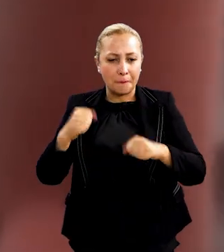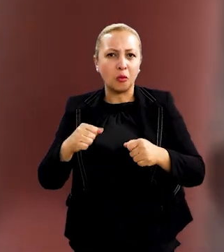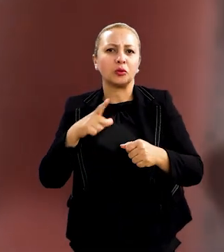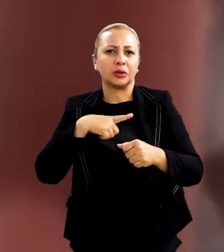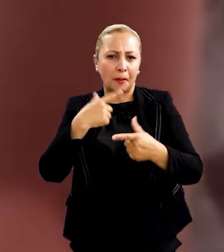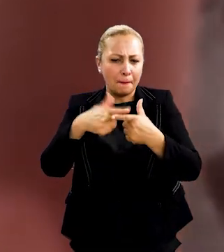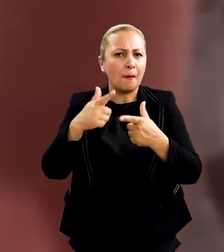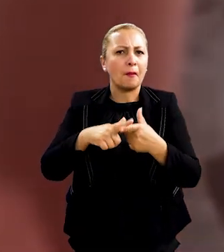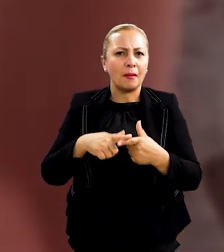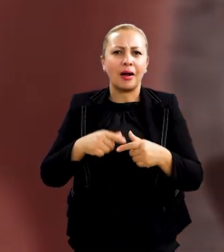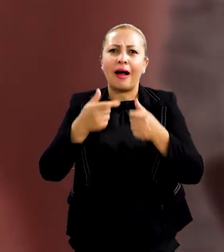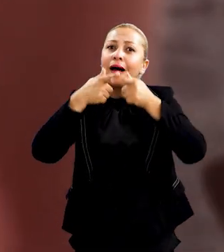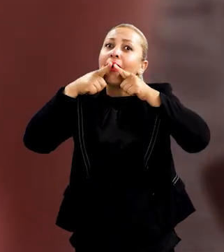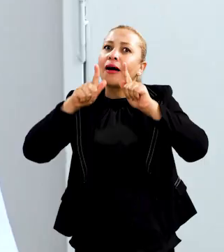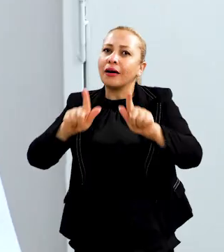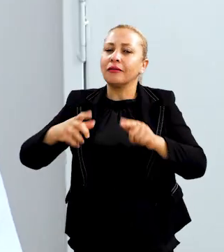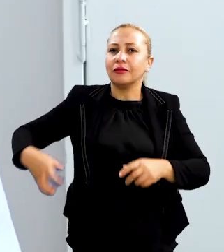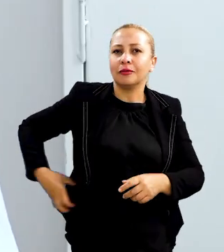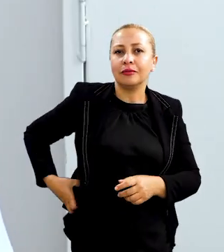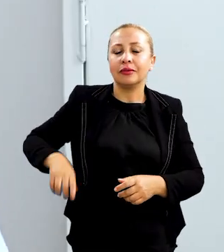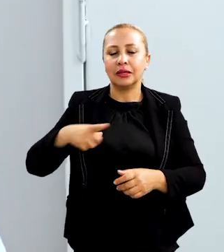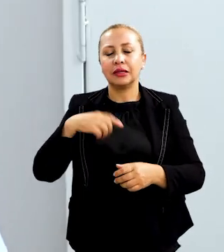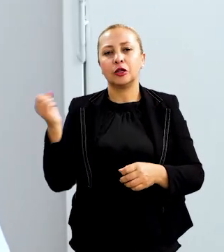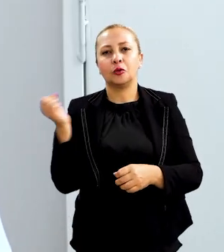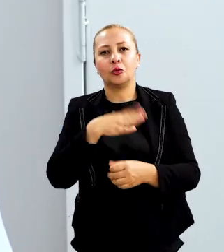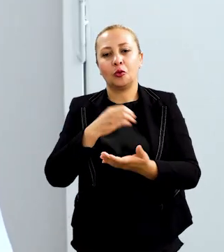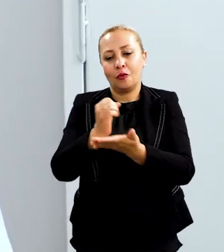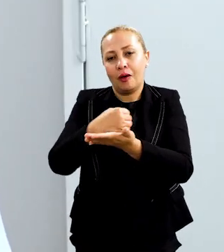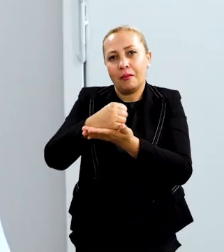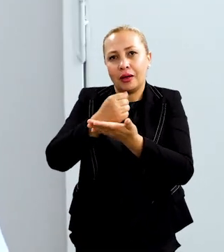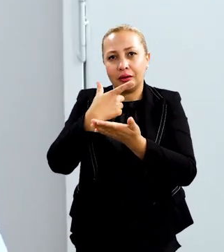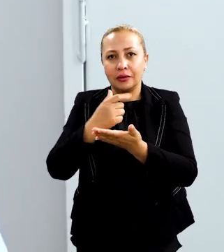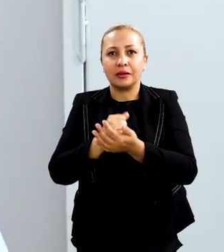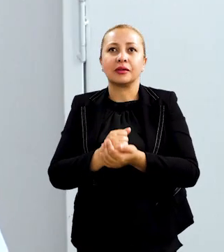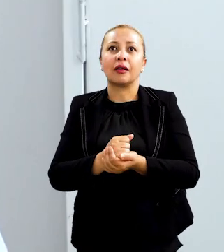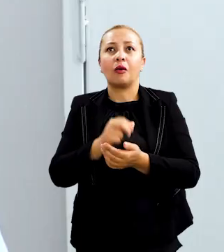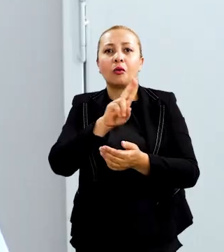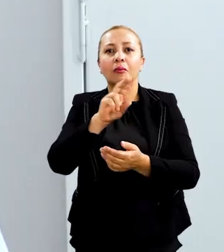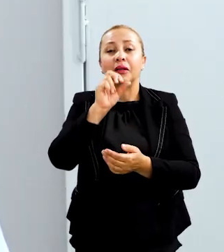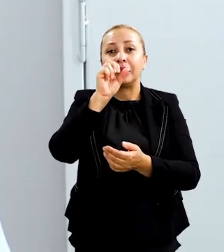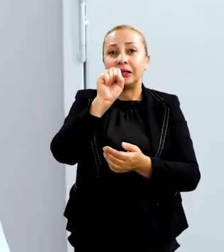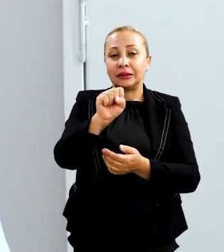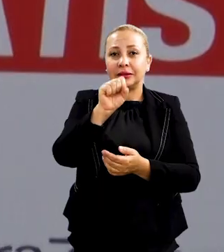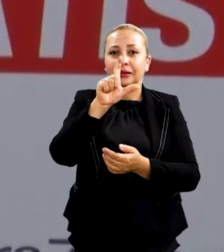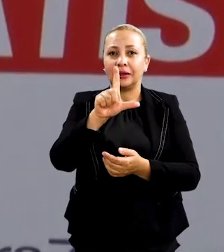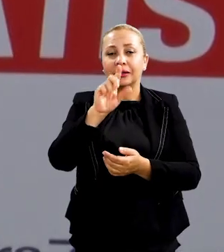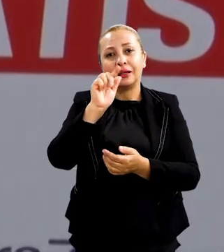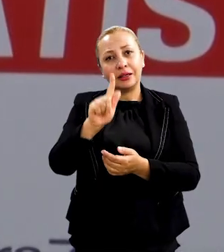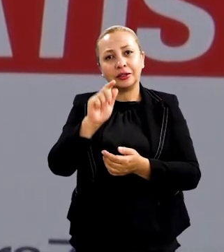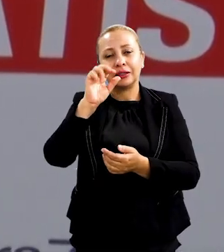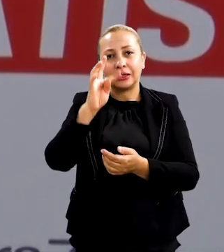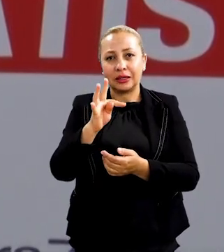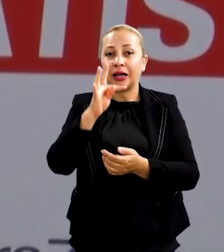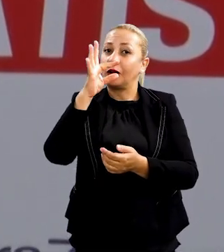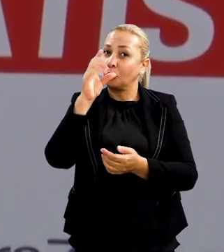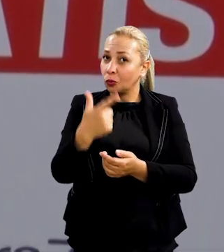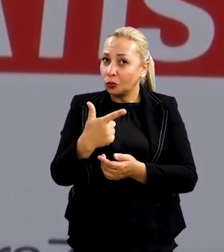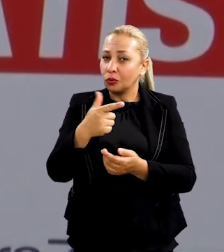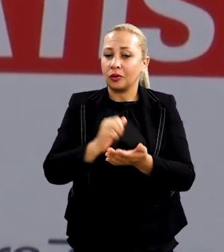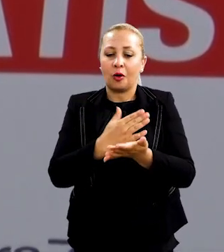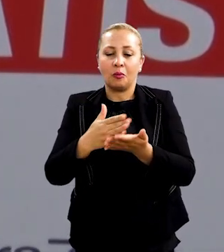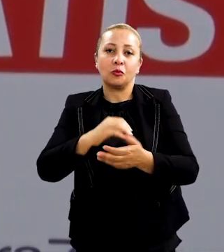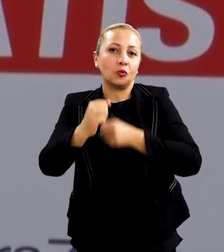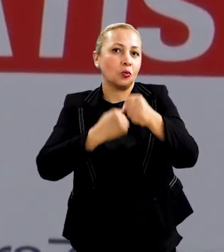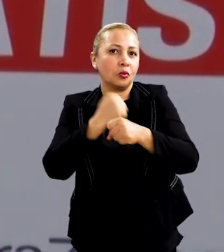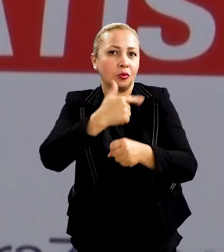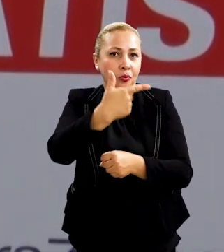de danificar o rim, e tem uma nova medicação, que foi uma classe chamada SGLT2, que é uma medicação que iniciou em